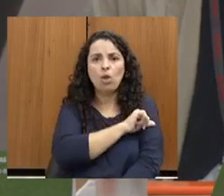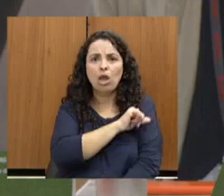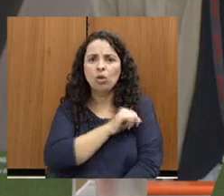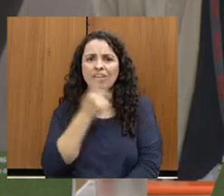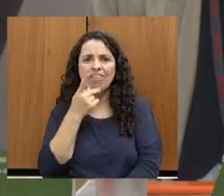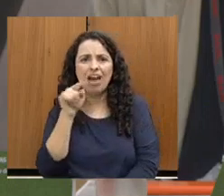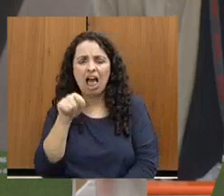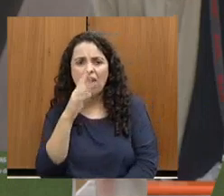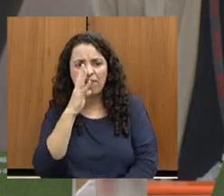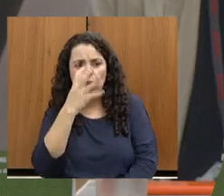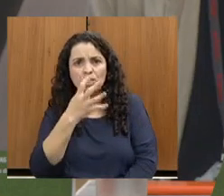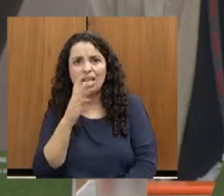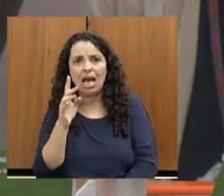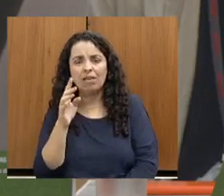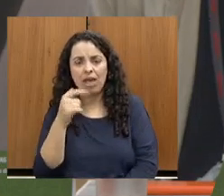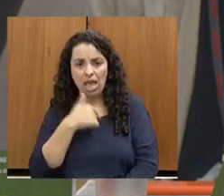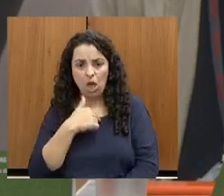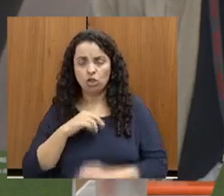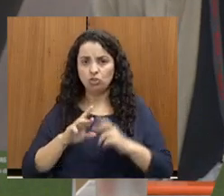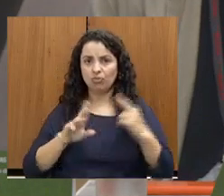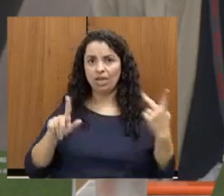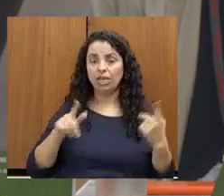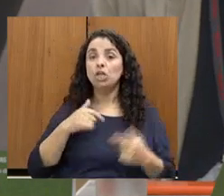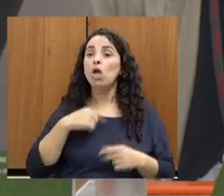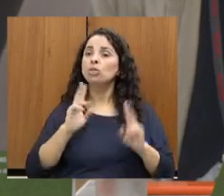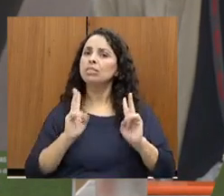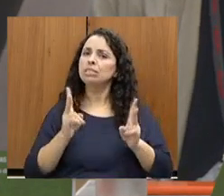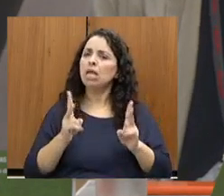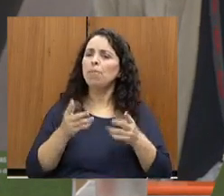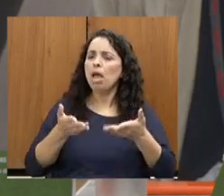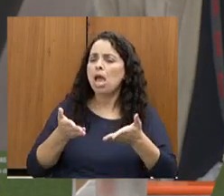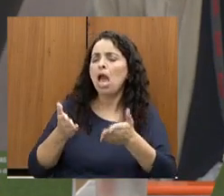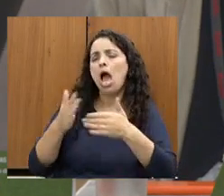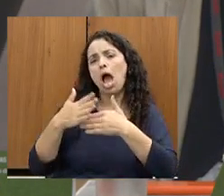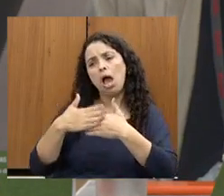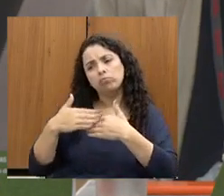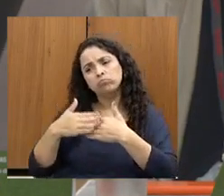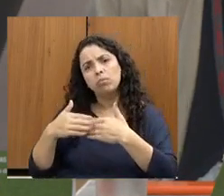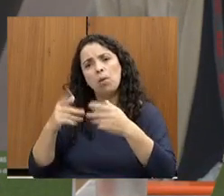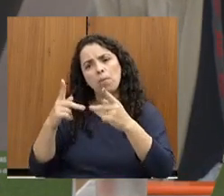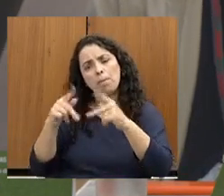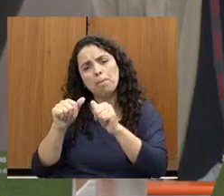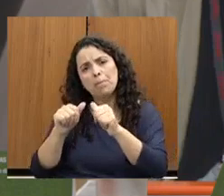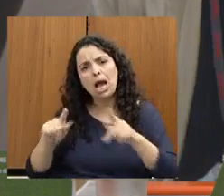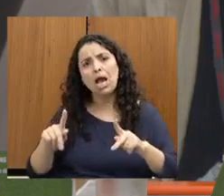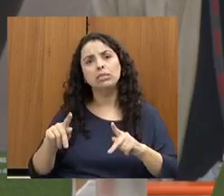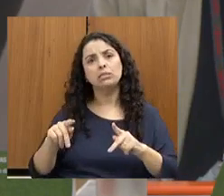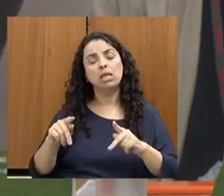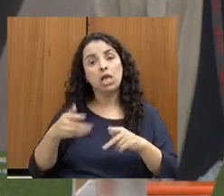eu buscava apaziguar a situação e levava a narrativa ao conhecimento da escola.